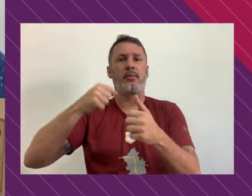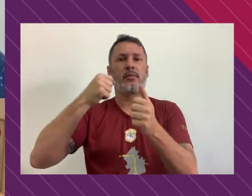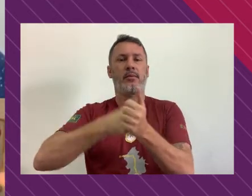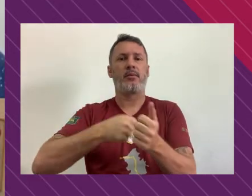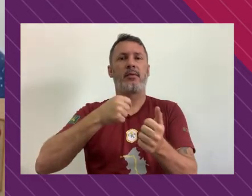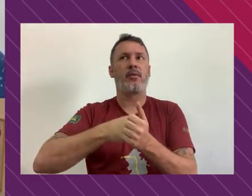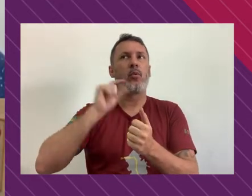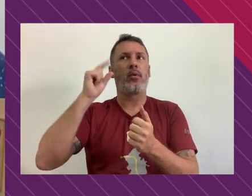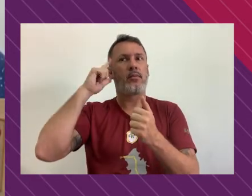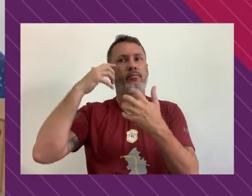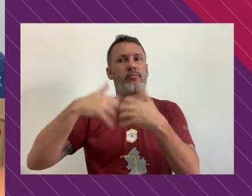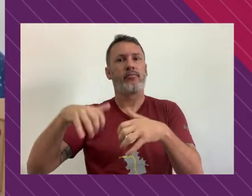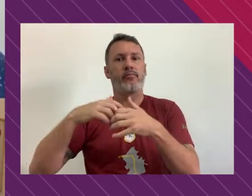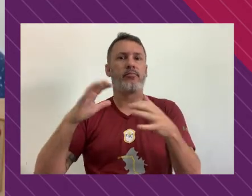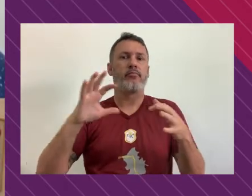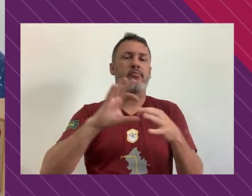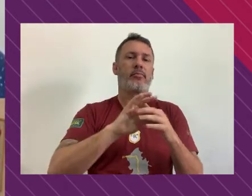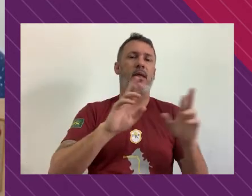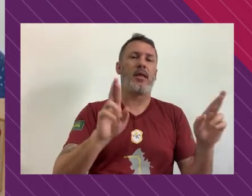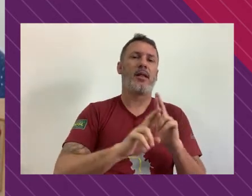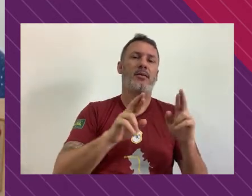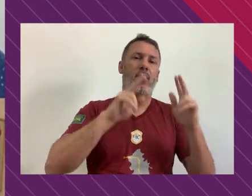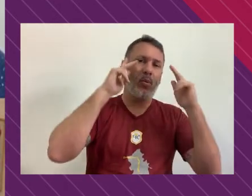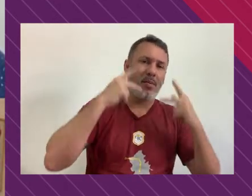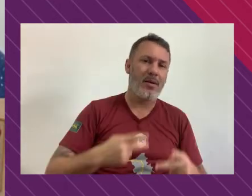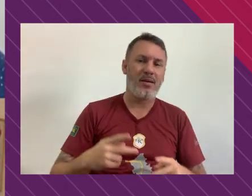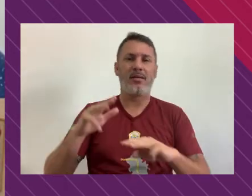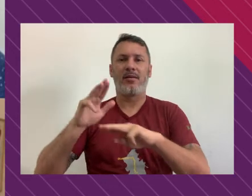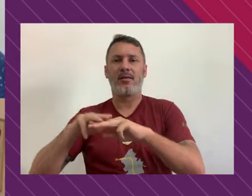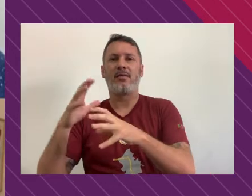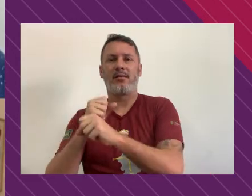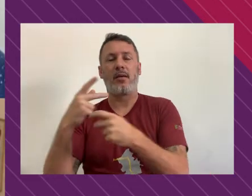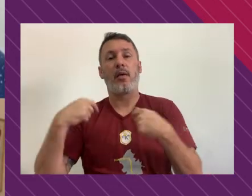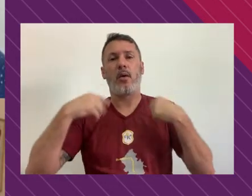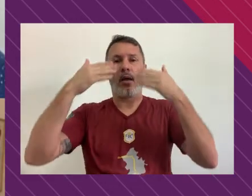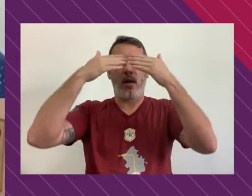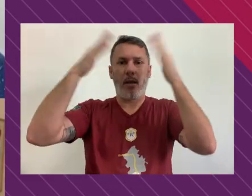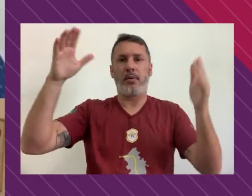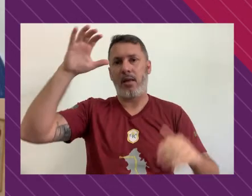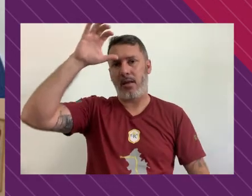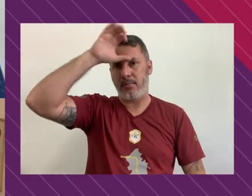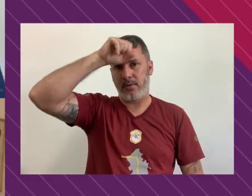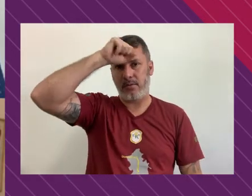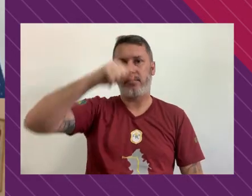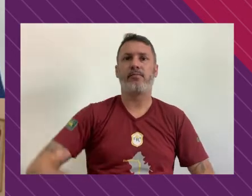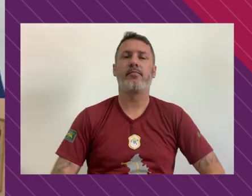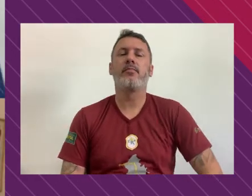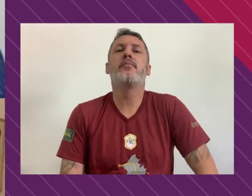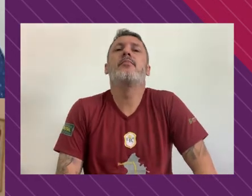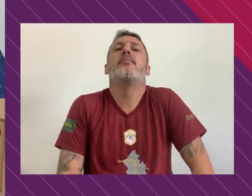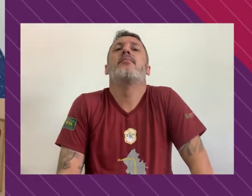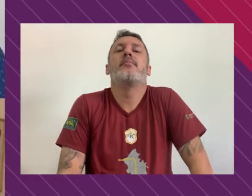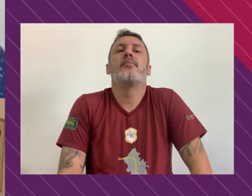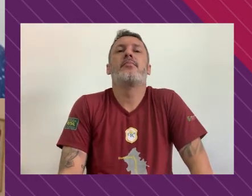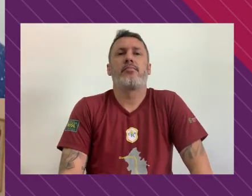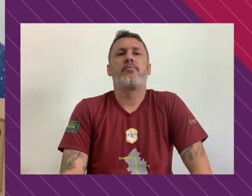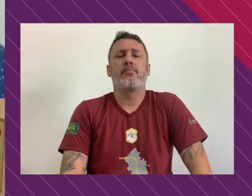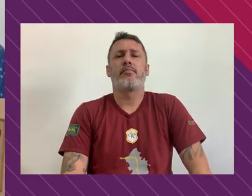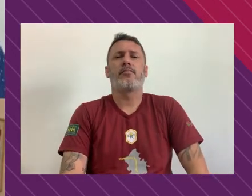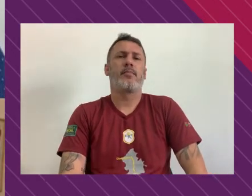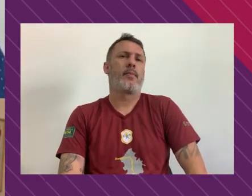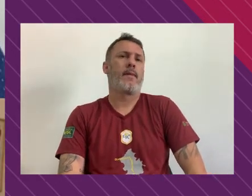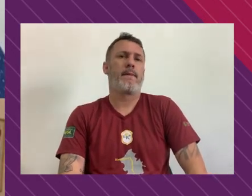diferentes idades que vão voltar para as empresas, porque hoje a gente tem pessoas aí, vocês devem até ver isso no IFES, que vão fazer uma outra